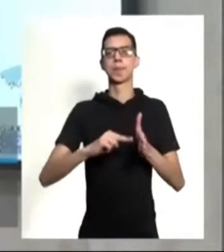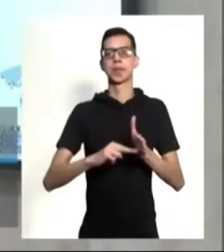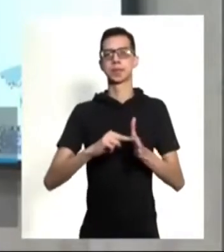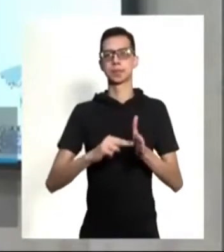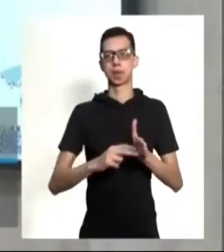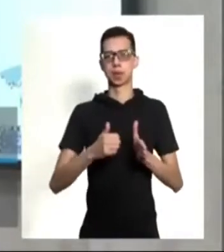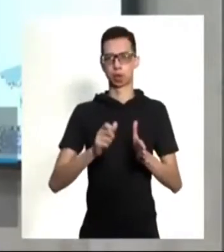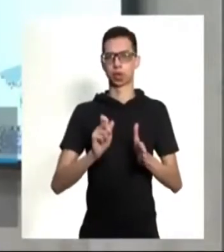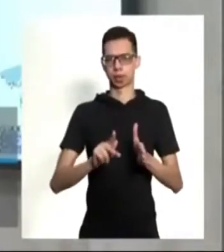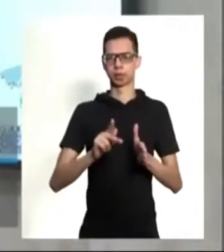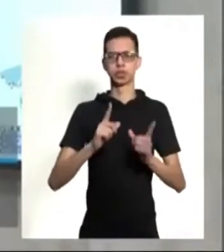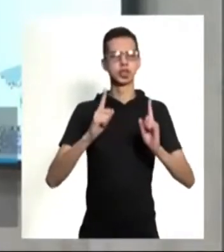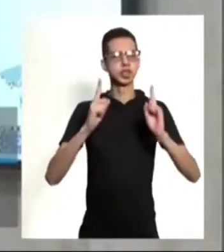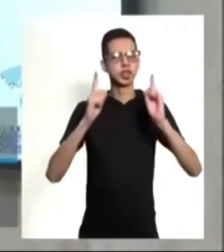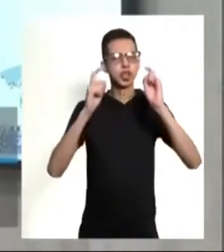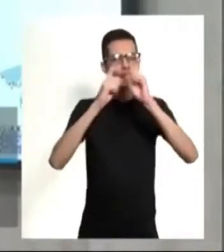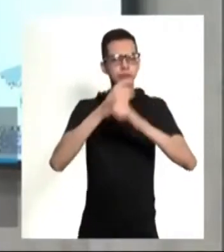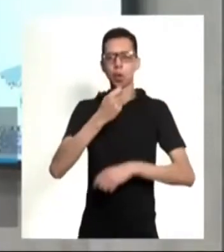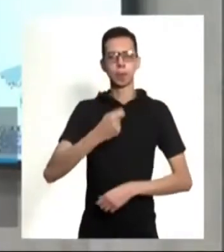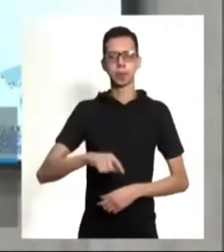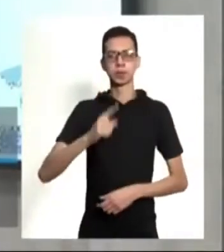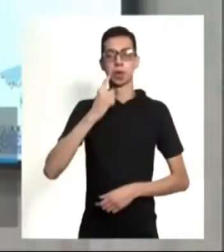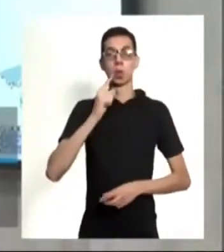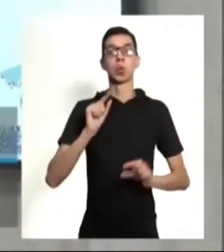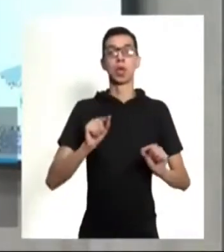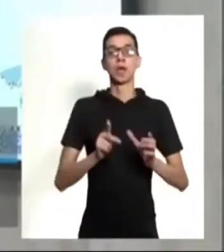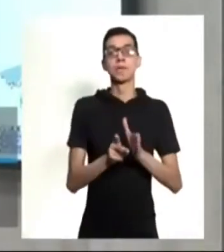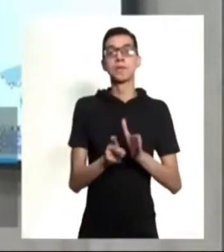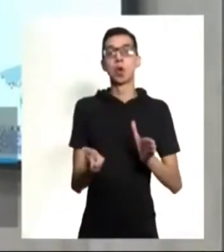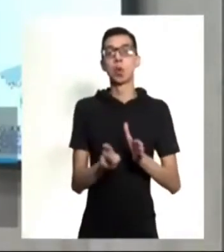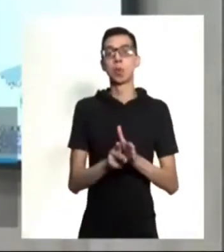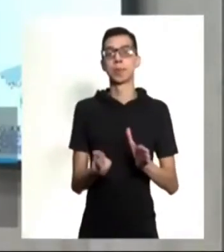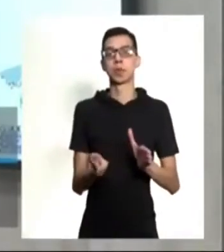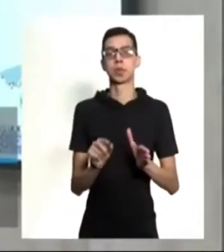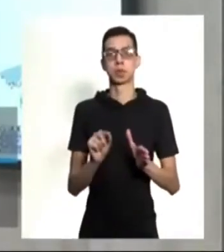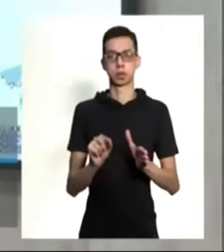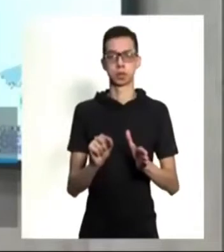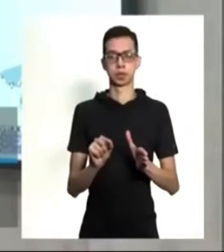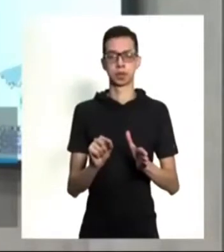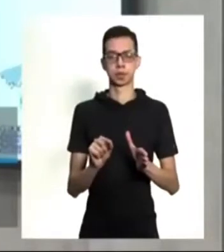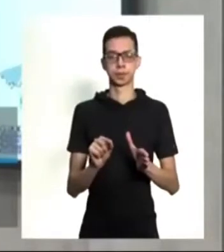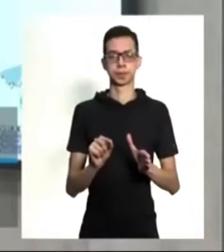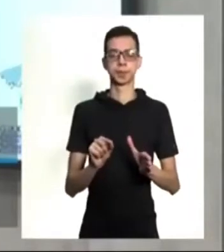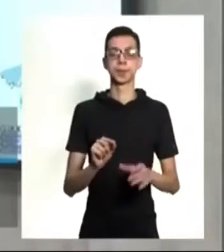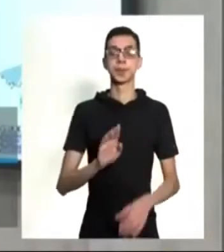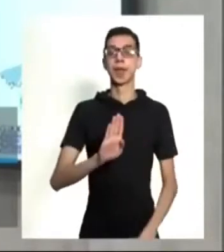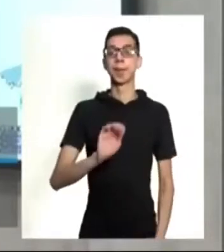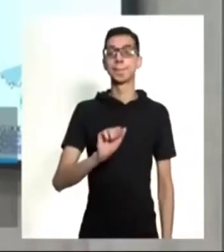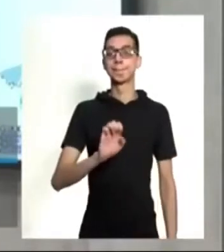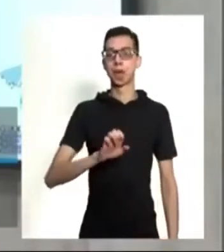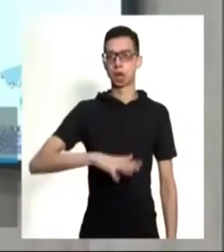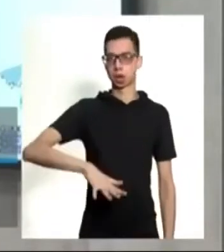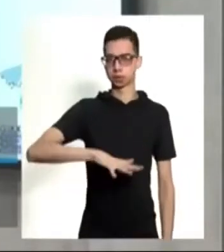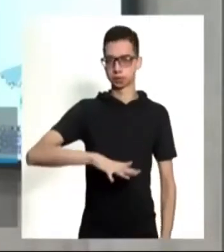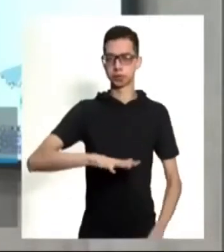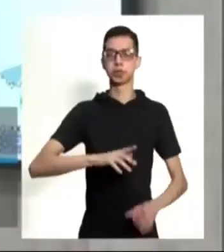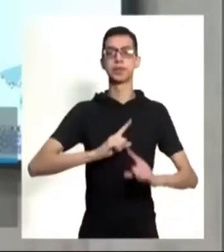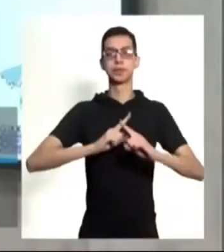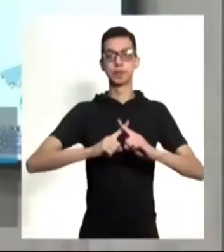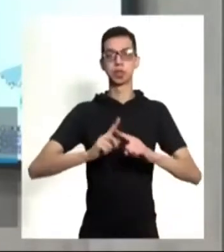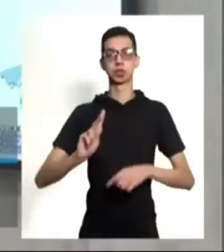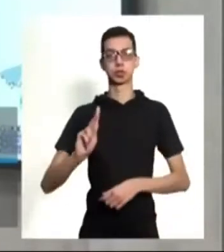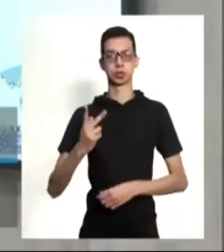dificuldade. Olha para a expressão que está aí. Volume era a área da base vezes a altura. As bases